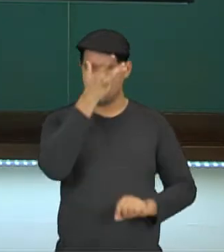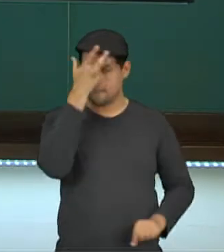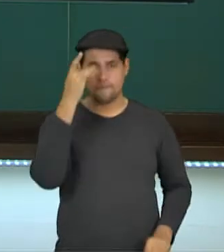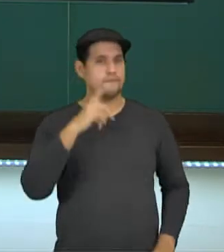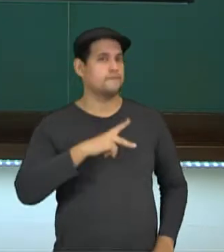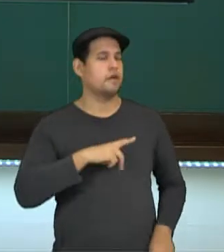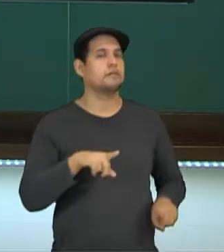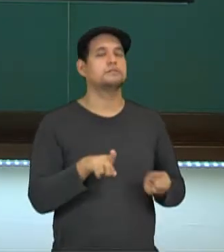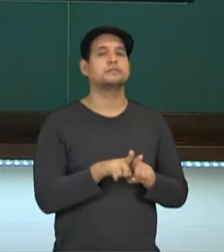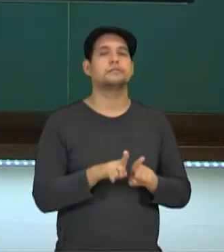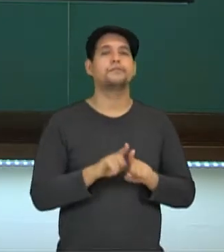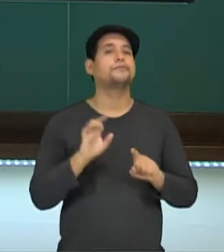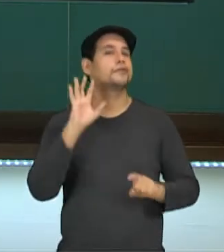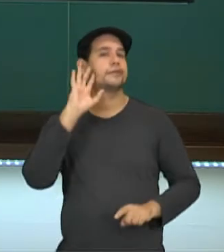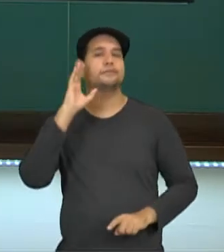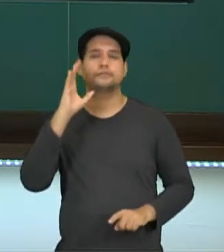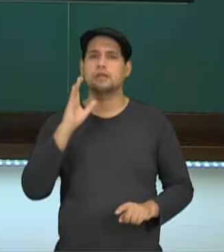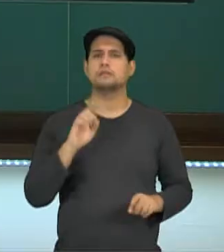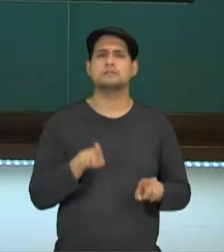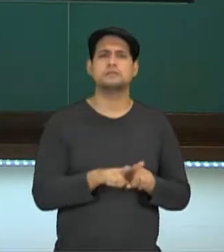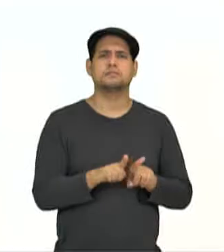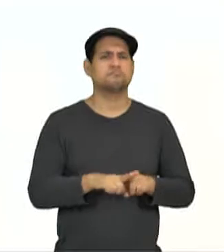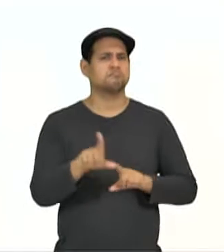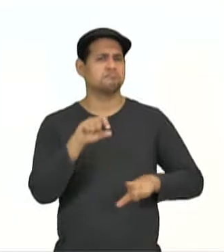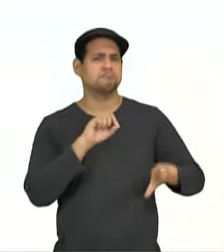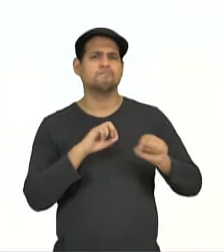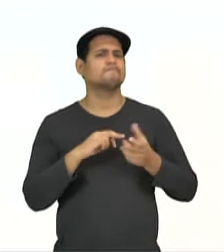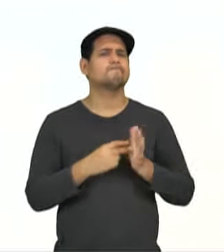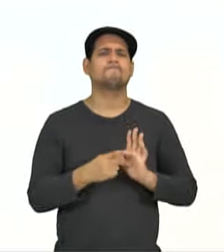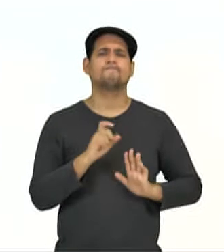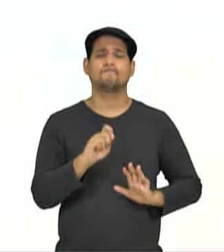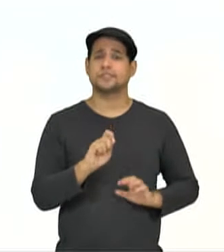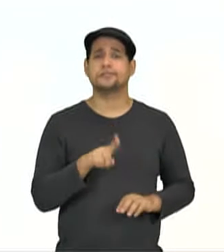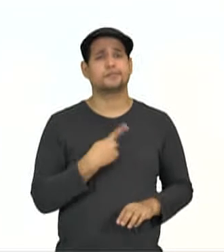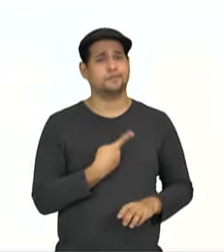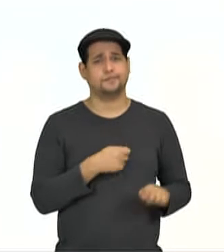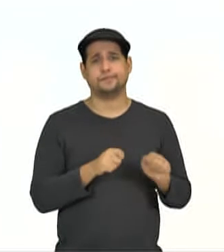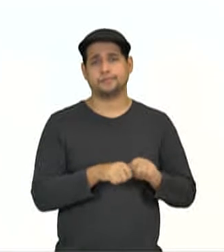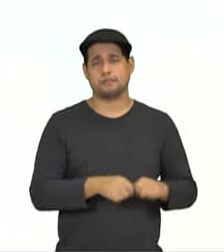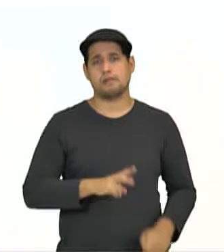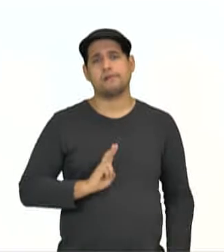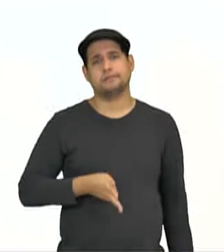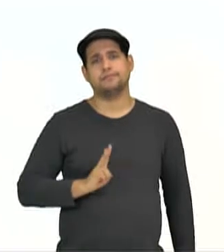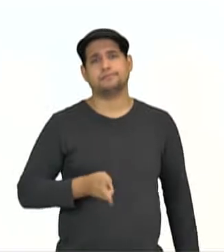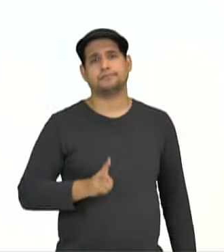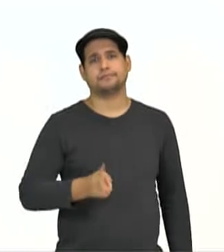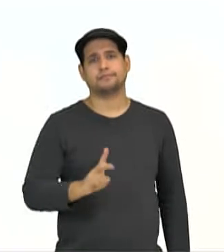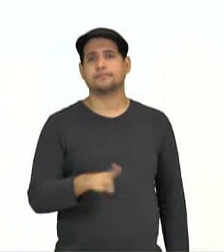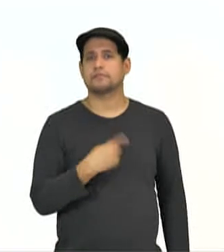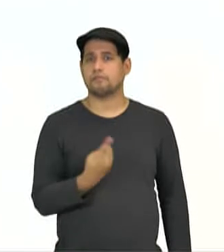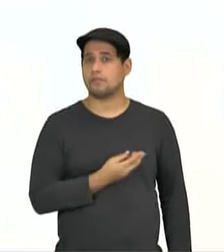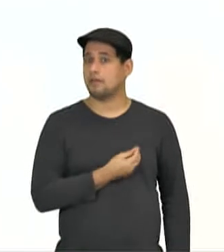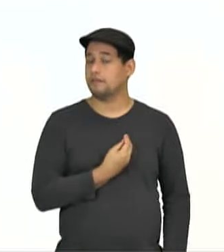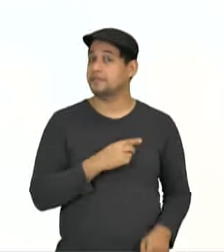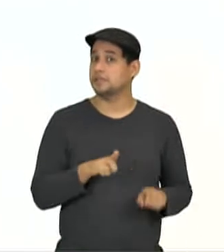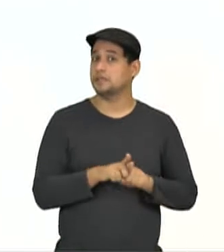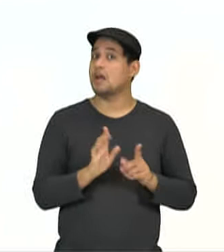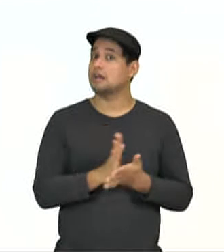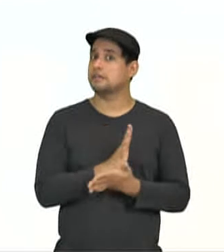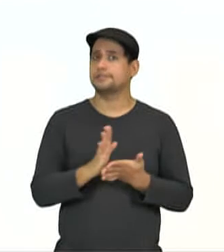e consequências. Tomar decisões é algo que a gente faz a todo instante na nossa vida, né? Mesmo